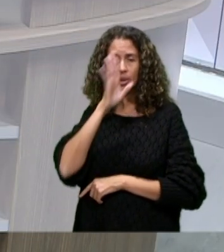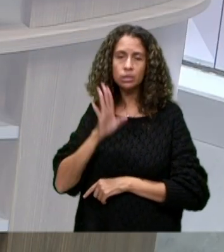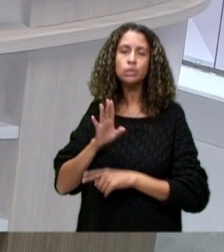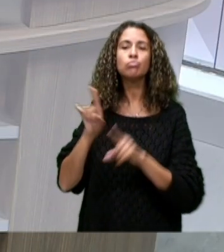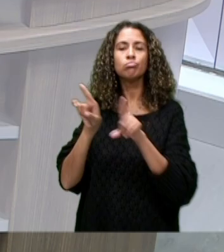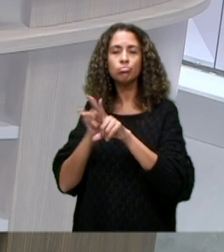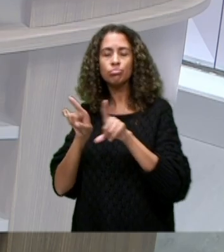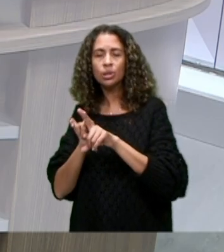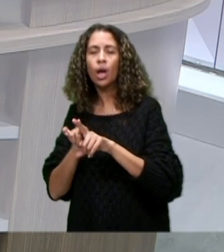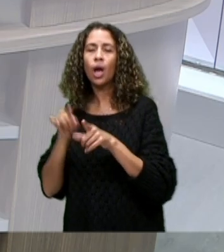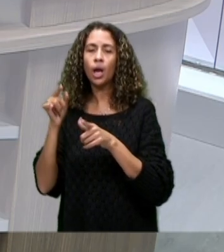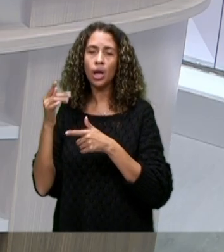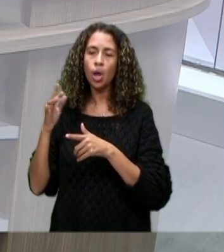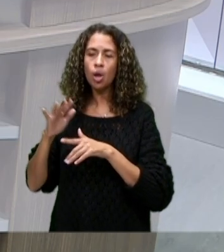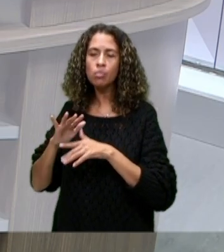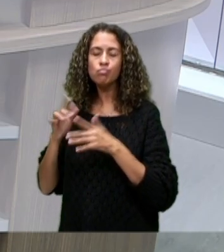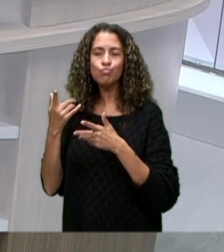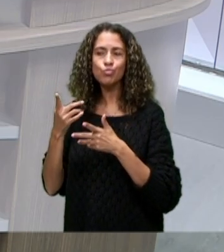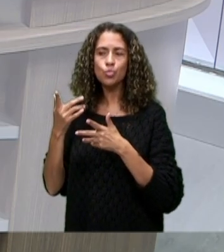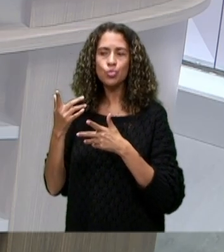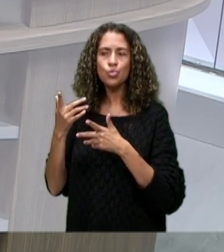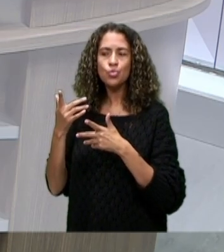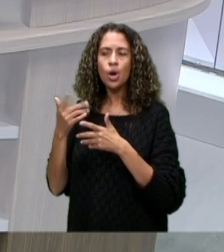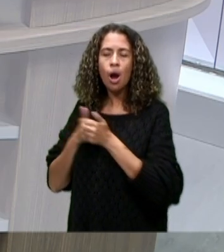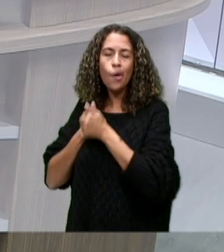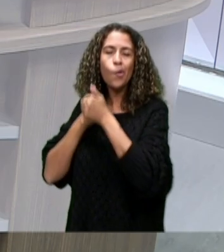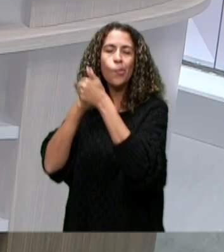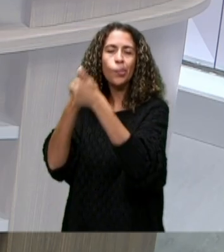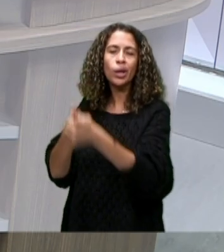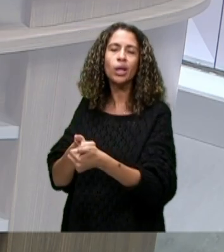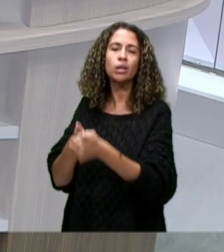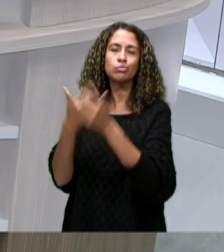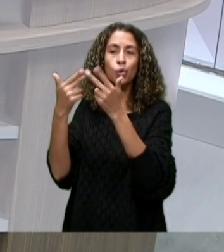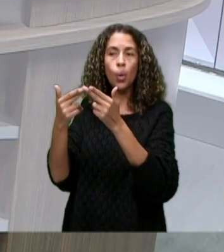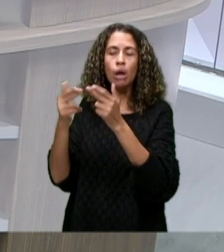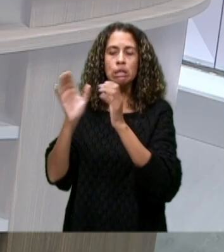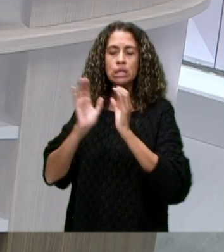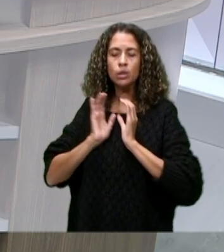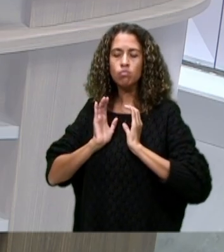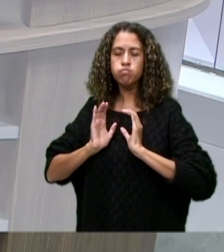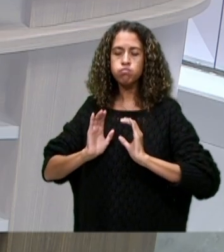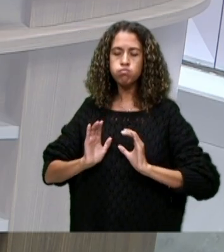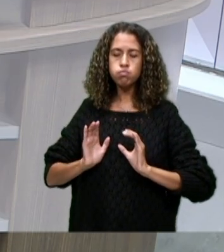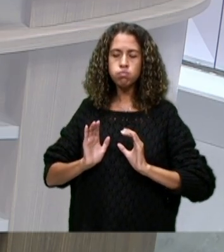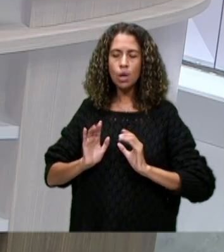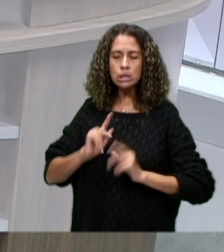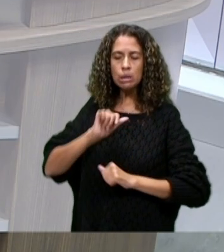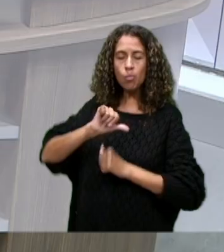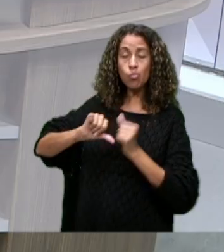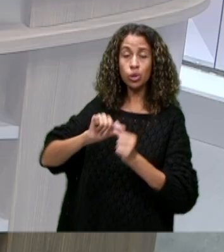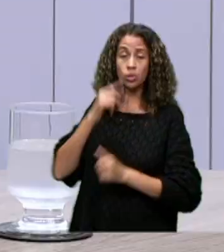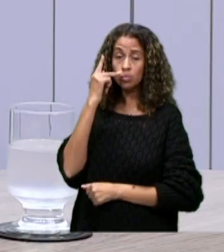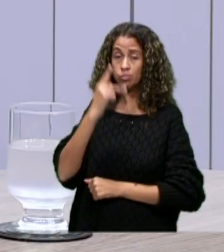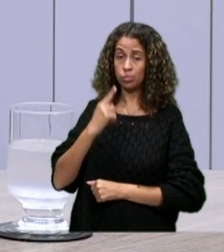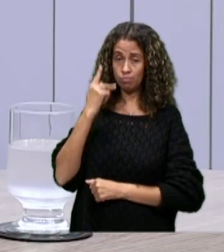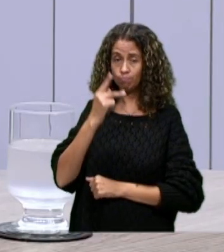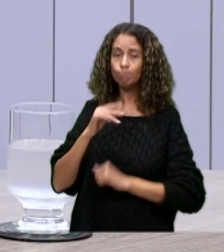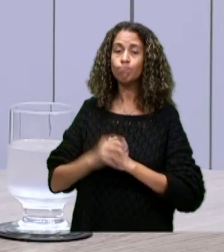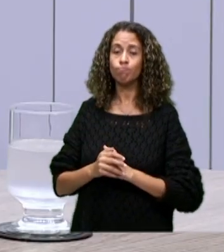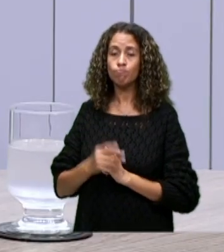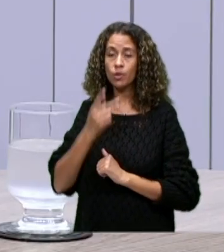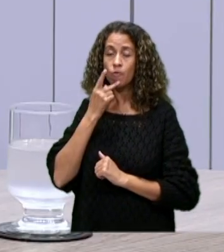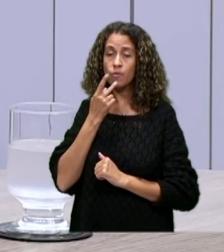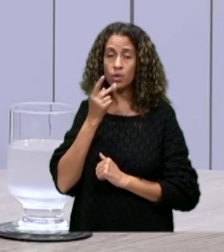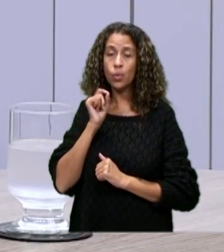outros países nessa onda de conservadorismo, né? Então eu quis colocar que eles vão receber